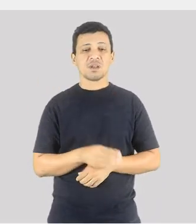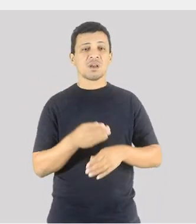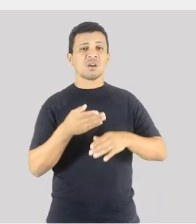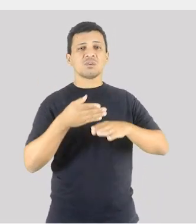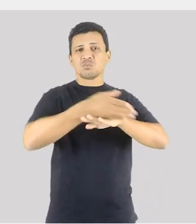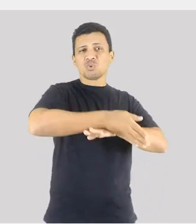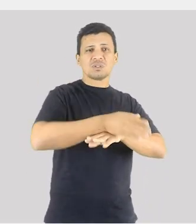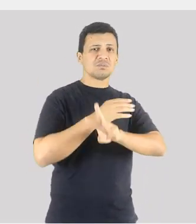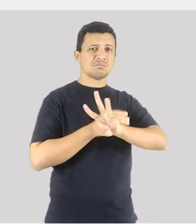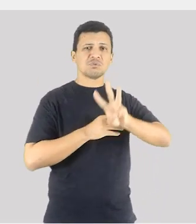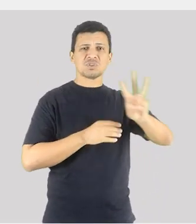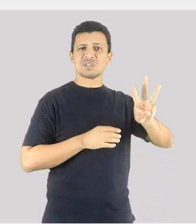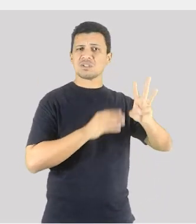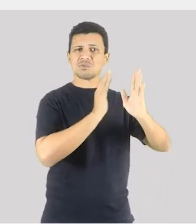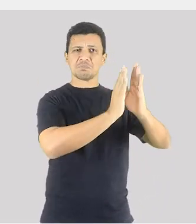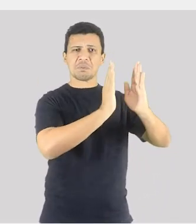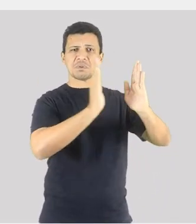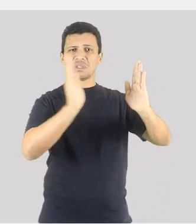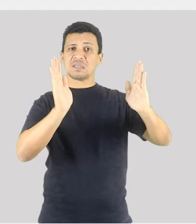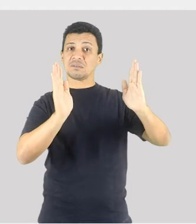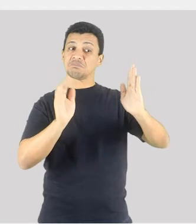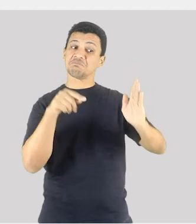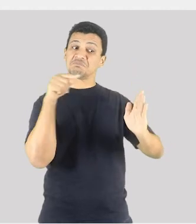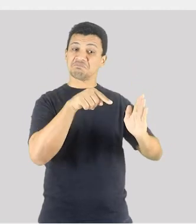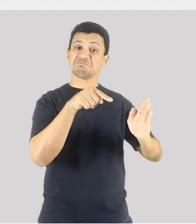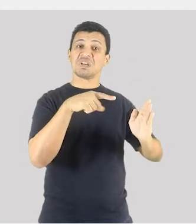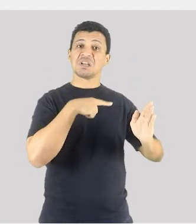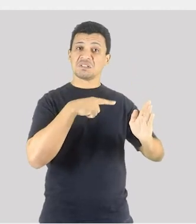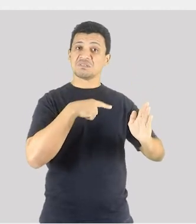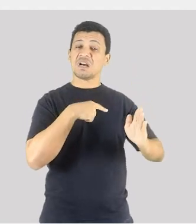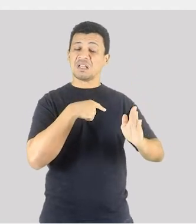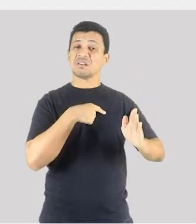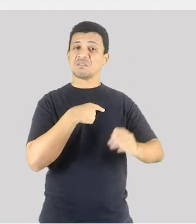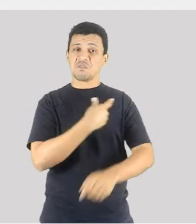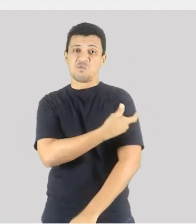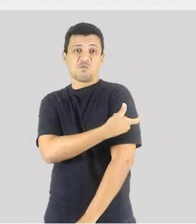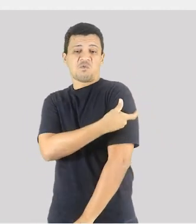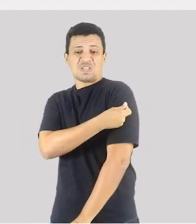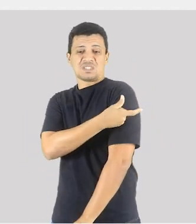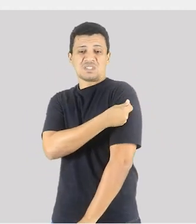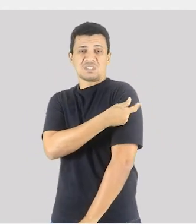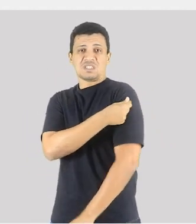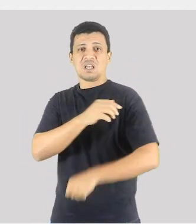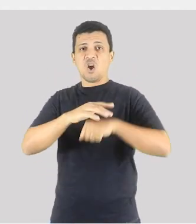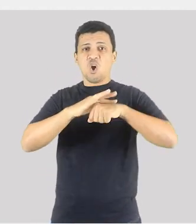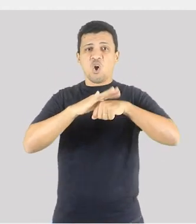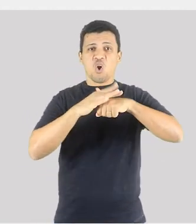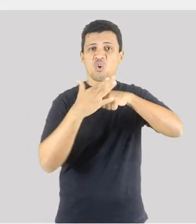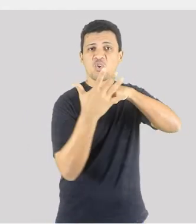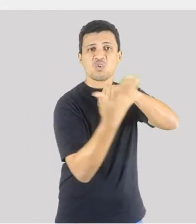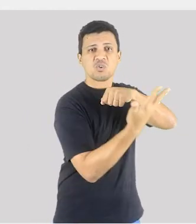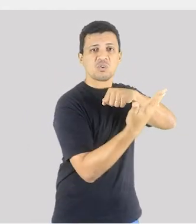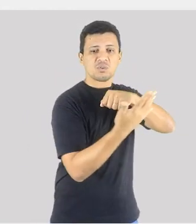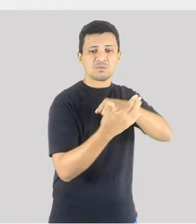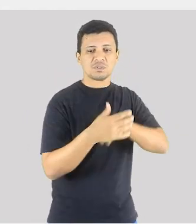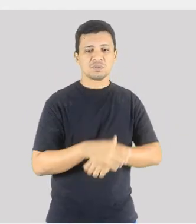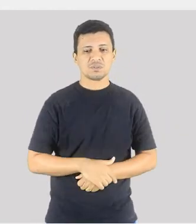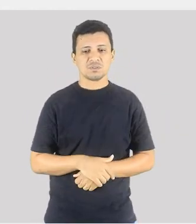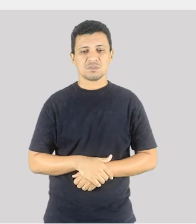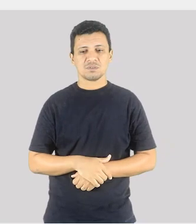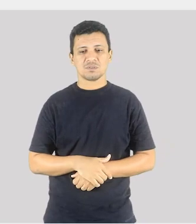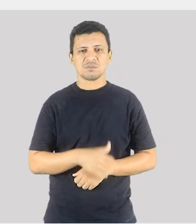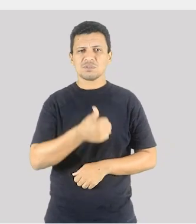site da biblioteca, dizem que lá eles têm a vacina da Covid-19, não,